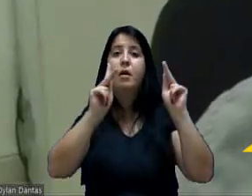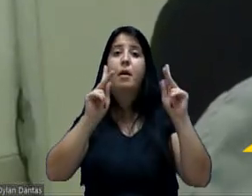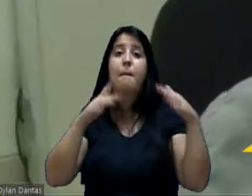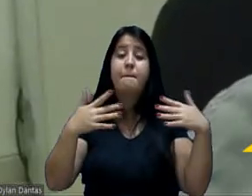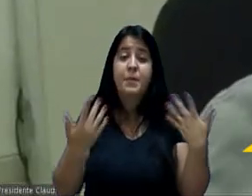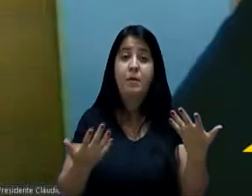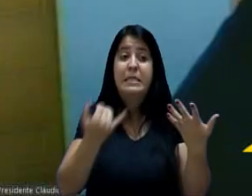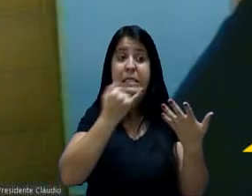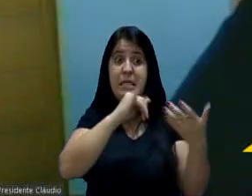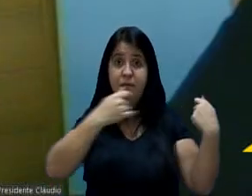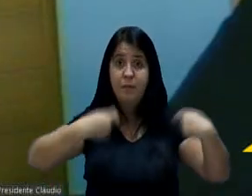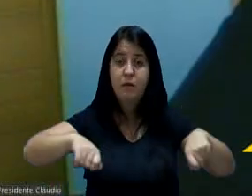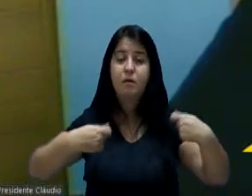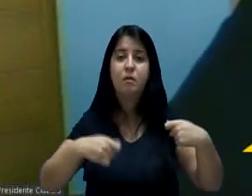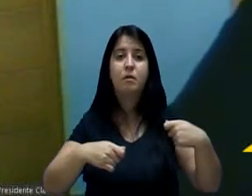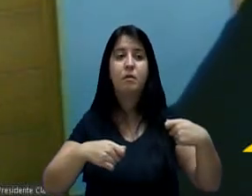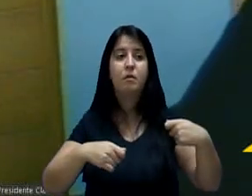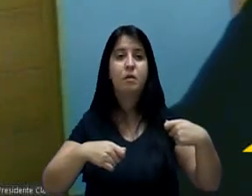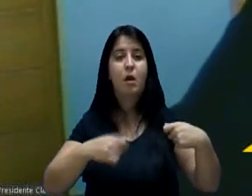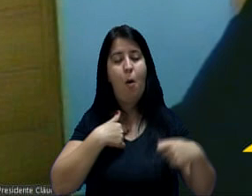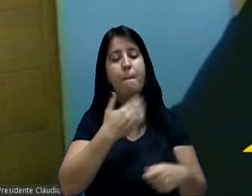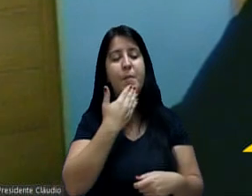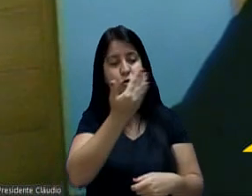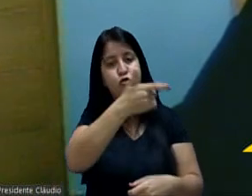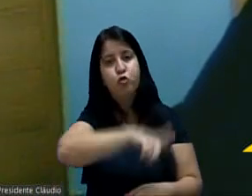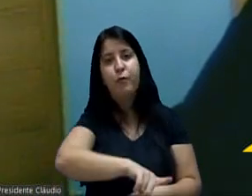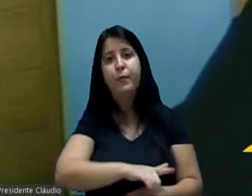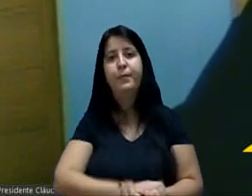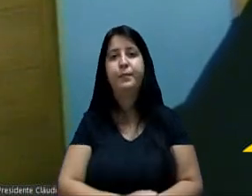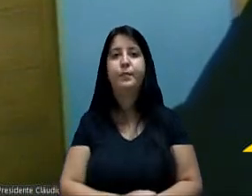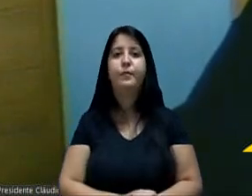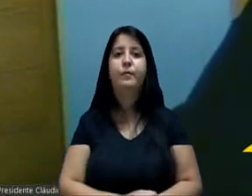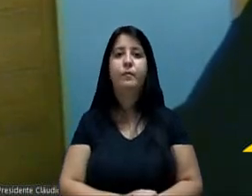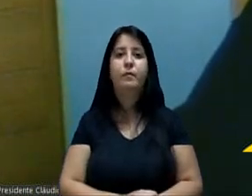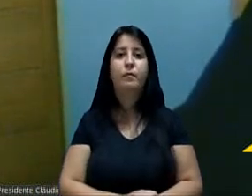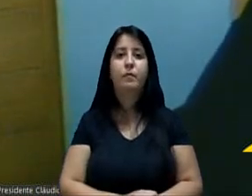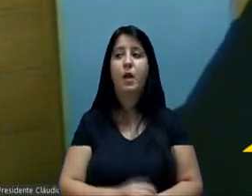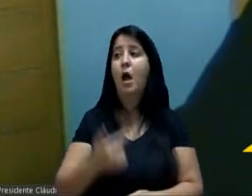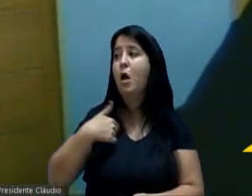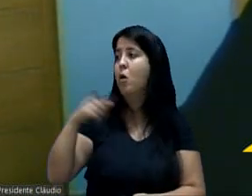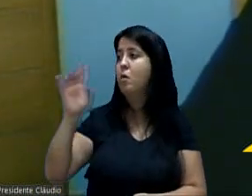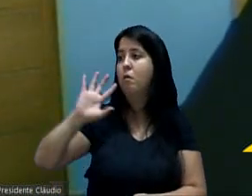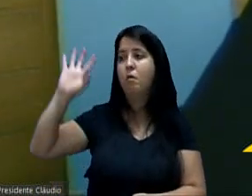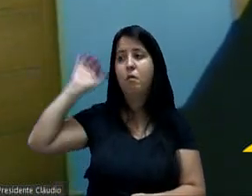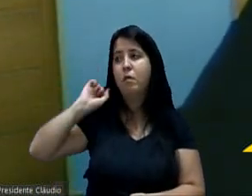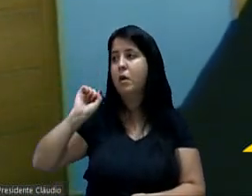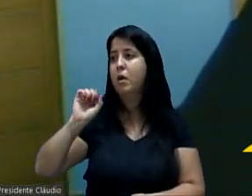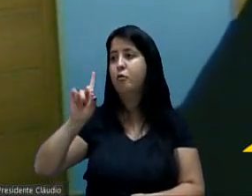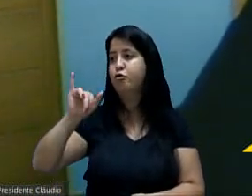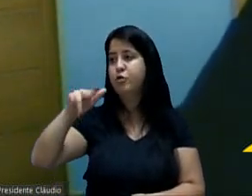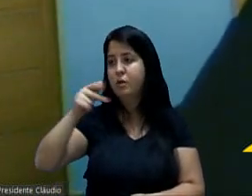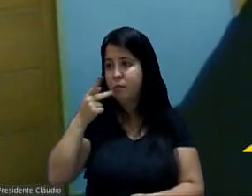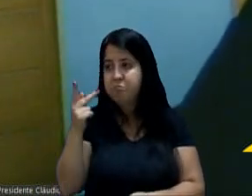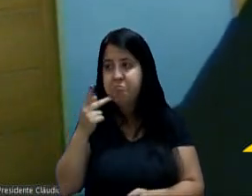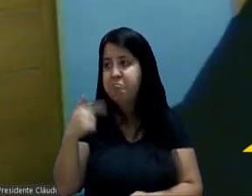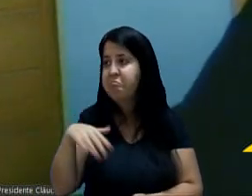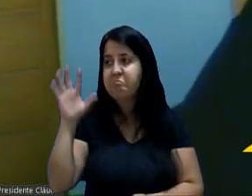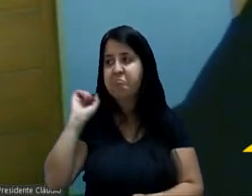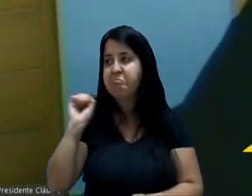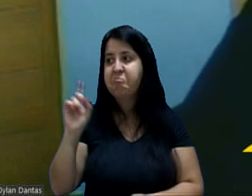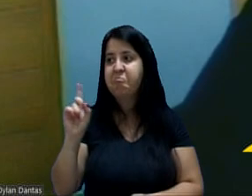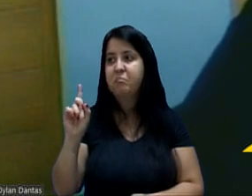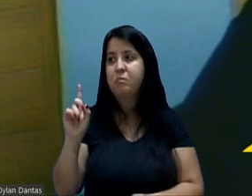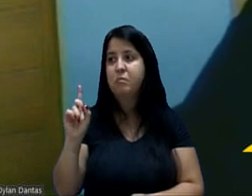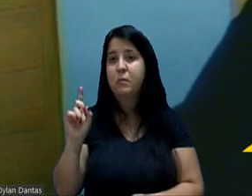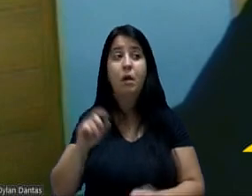De toda forma, se for preciso, eu peço a parte. Eu não ouvi. Ele cedeu sim, presidente. Oi? O Dini cedeu